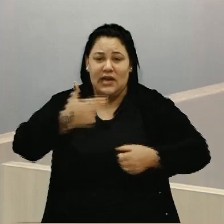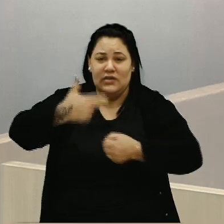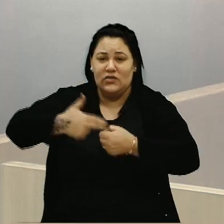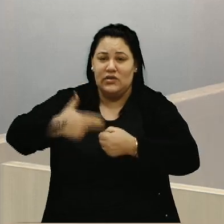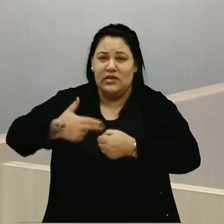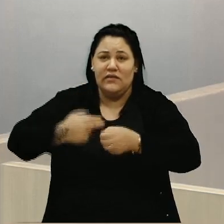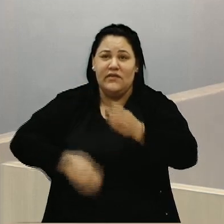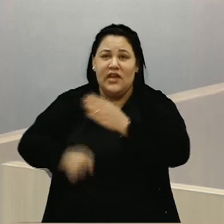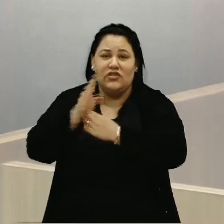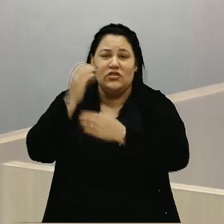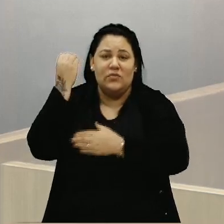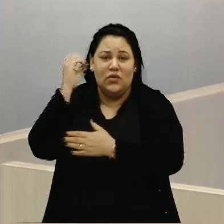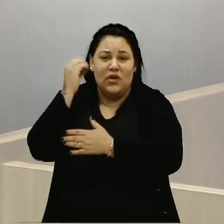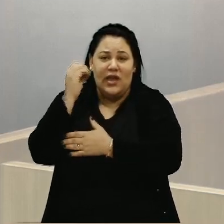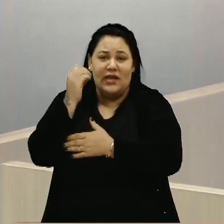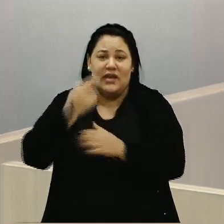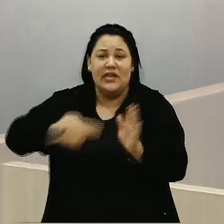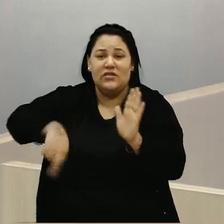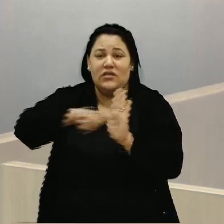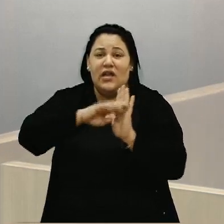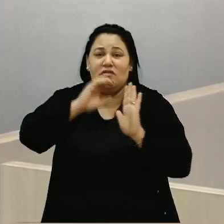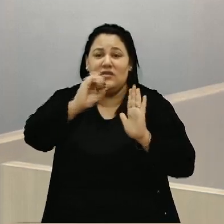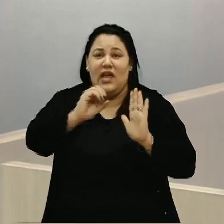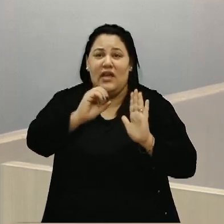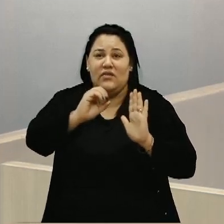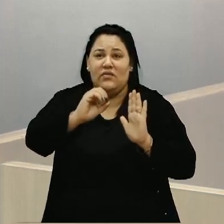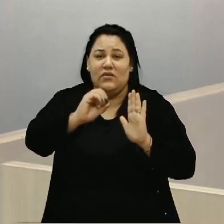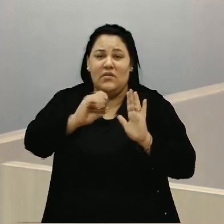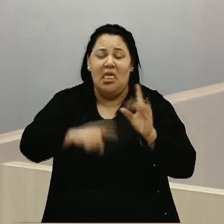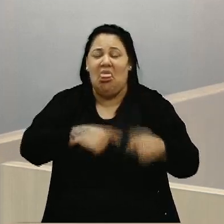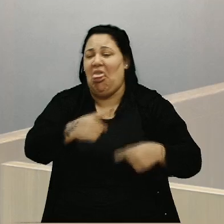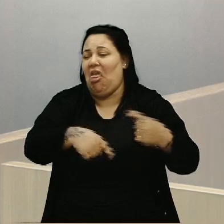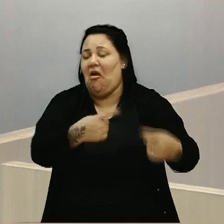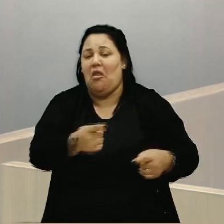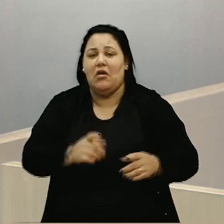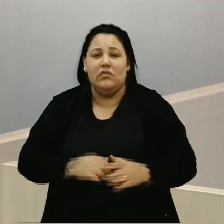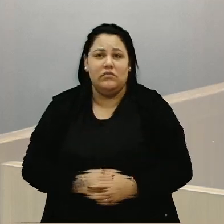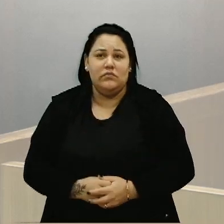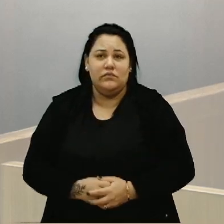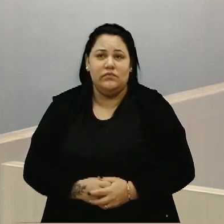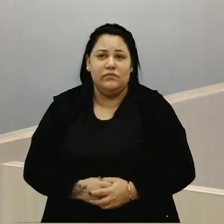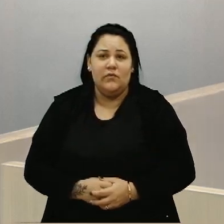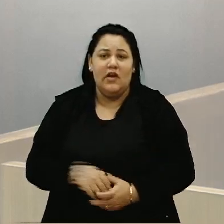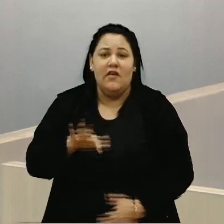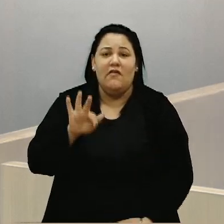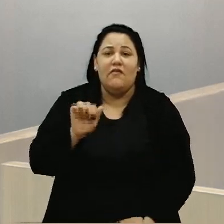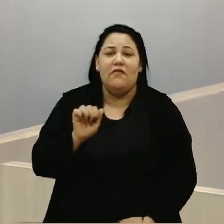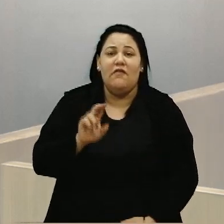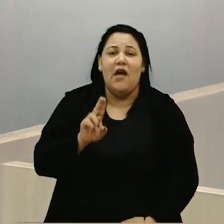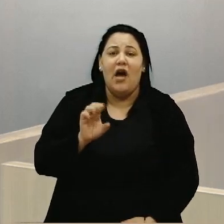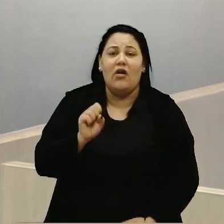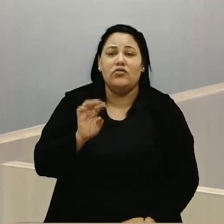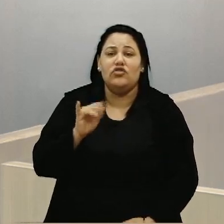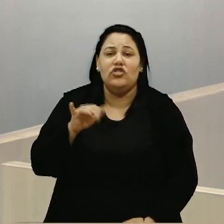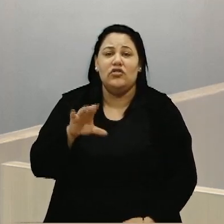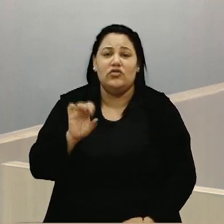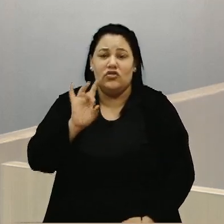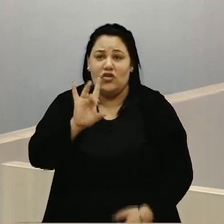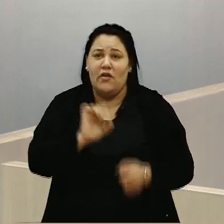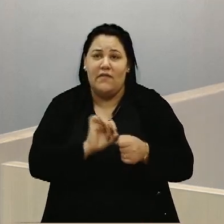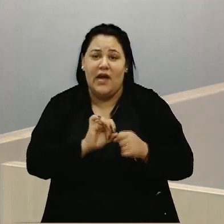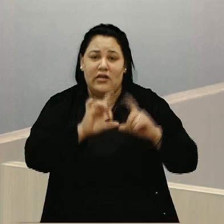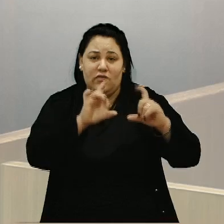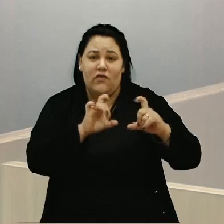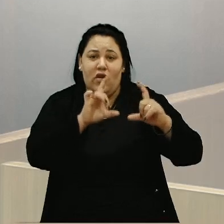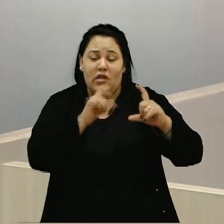agora resultado zero. Aquele Faustino, um baita do enrolão. Diretor Faustino, que só sabe tirar foto, porque é profissional, acho que